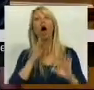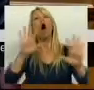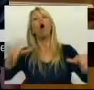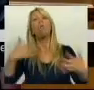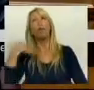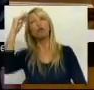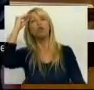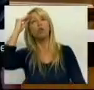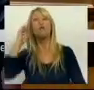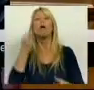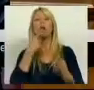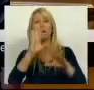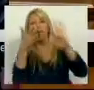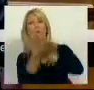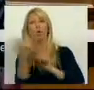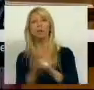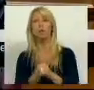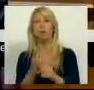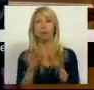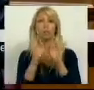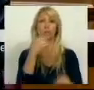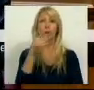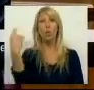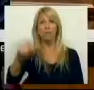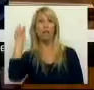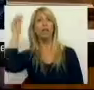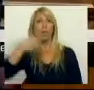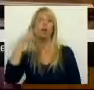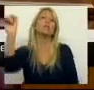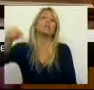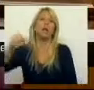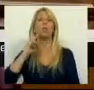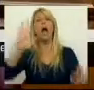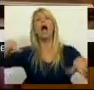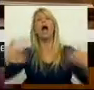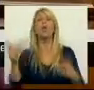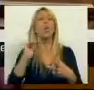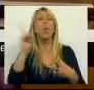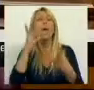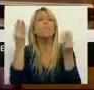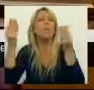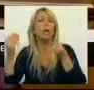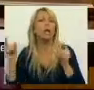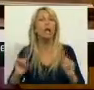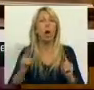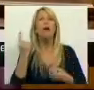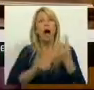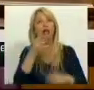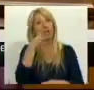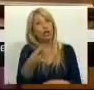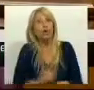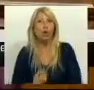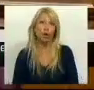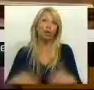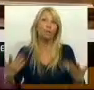de trabalho. E como diz o Presidente da República, sim, porque às vezes, não muitas, a verdade, mas às vezes também diz coisas. E como